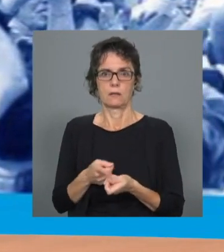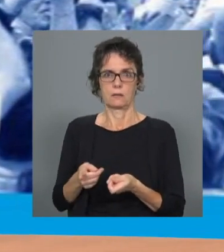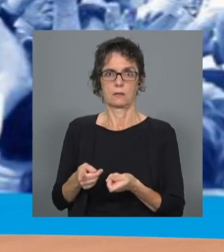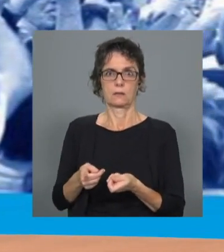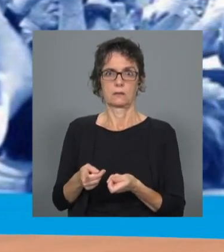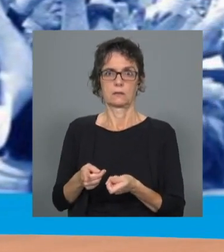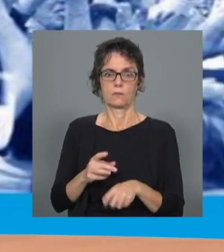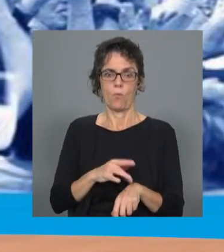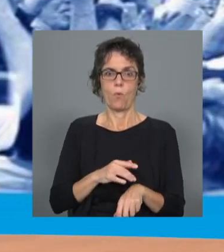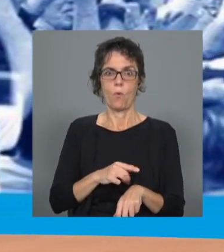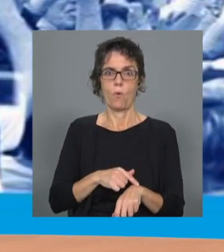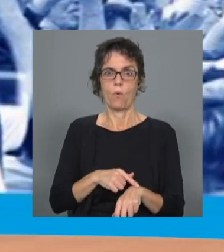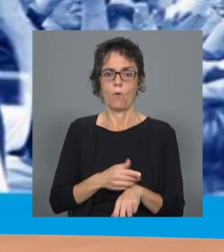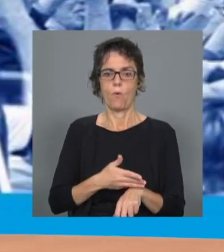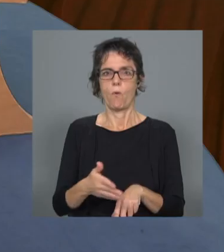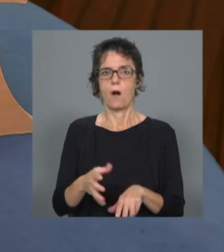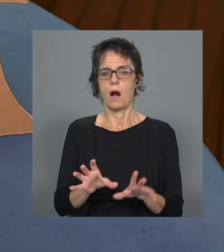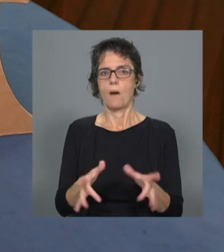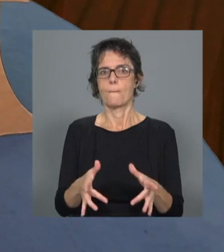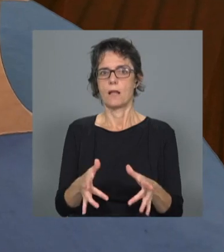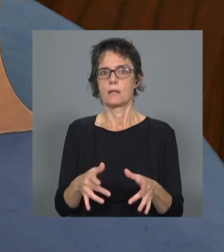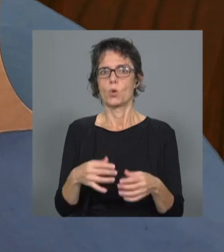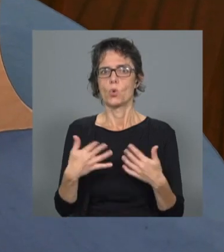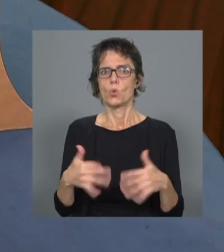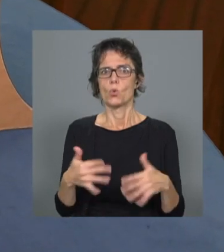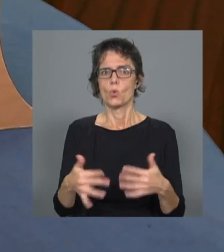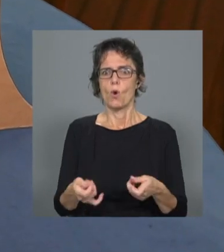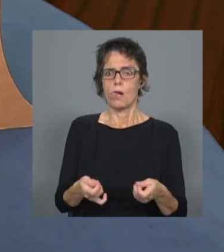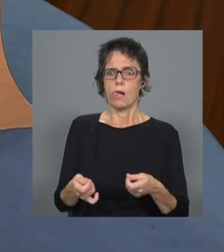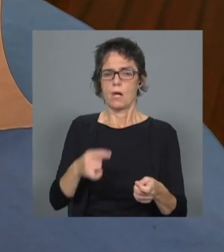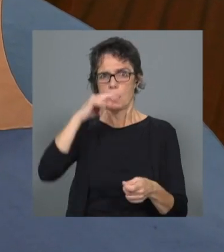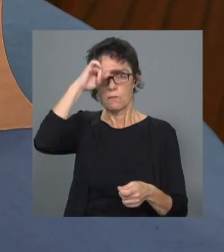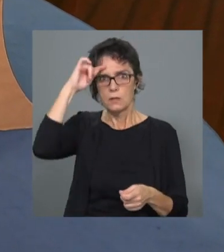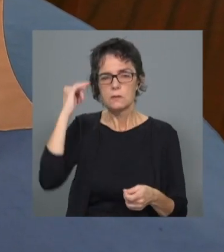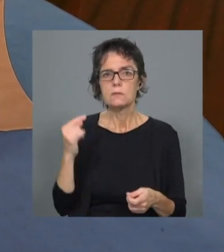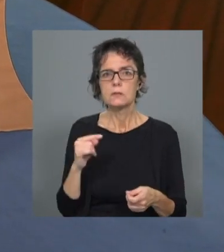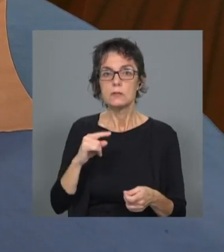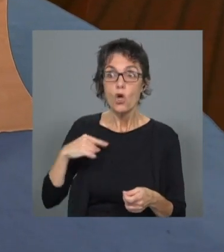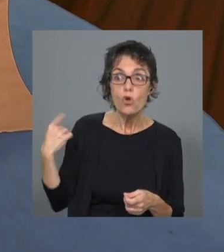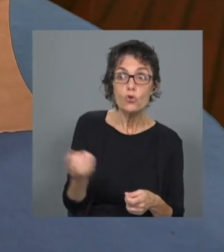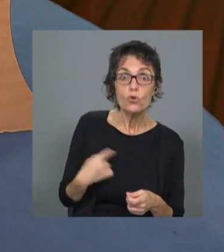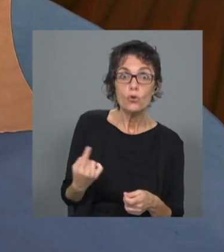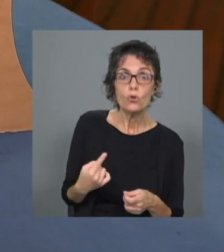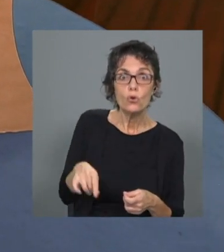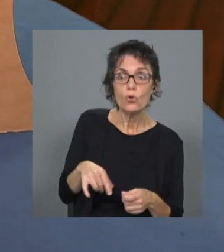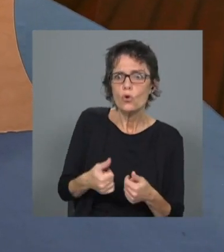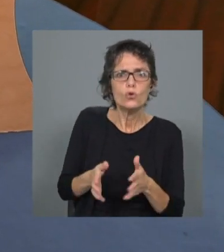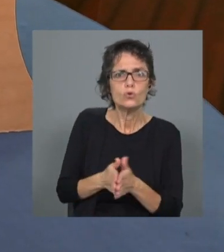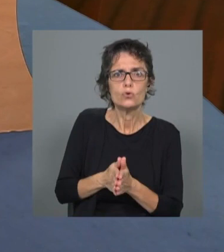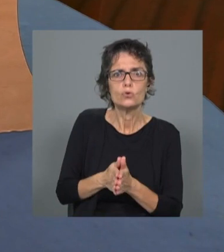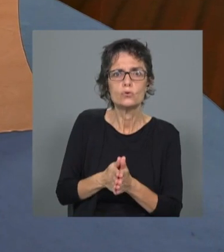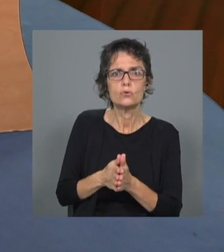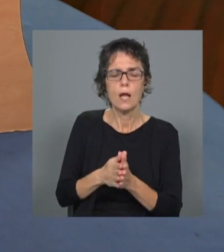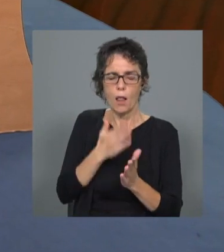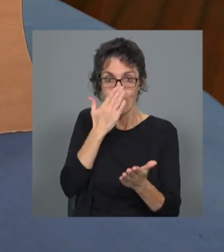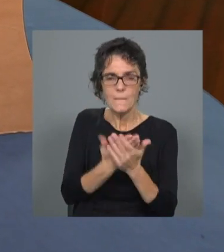pela questão pandémica e nós fomos todos expostos à mesma situação. A forma como reagimos a